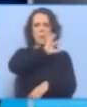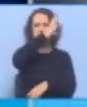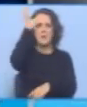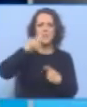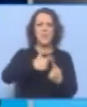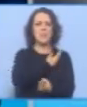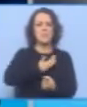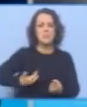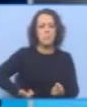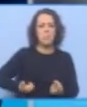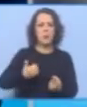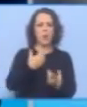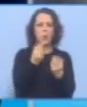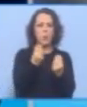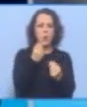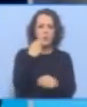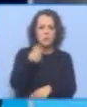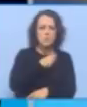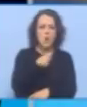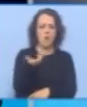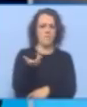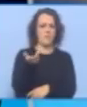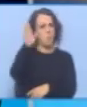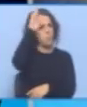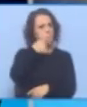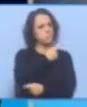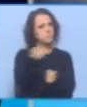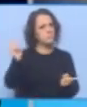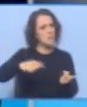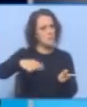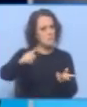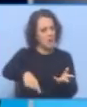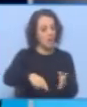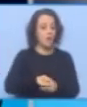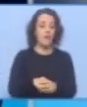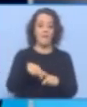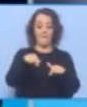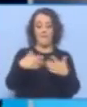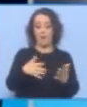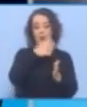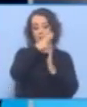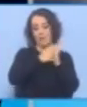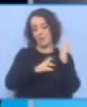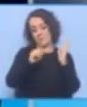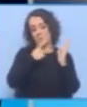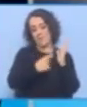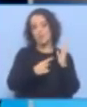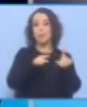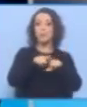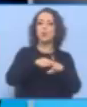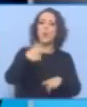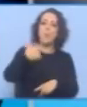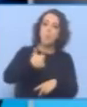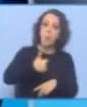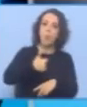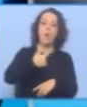várias vezes falou disso, e nesta mensagem acentua a importância da boa política